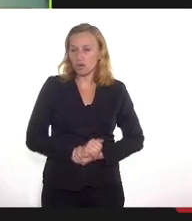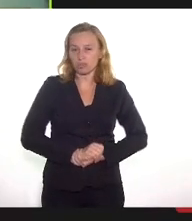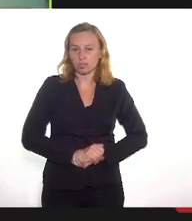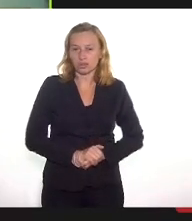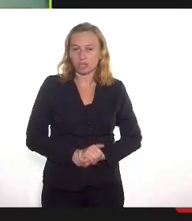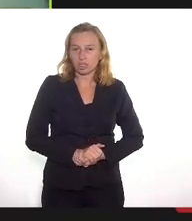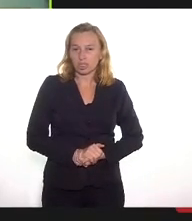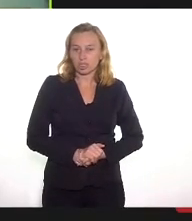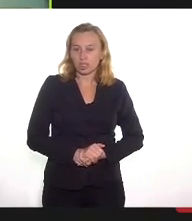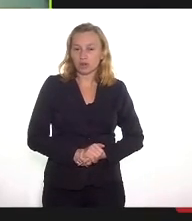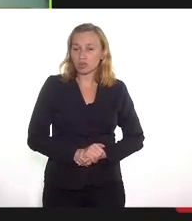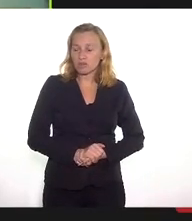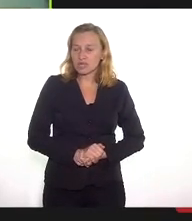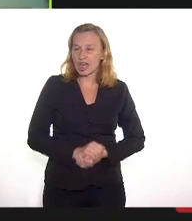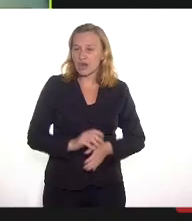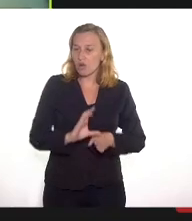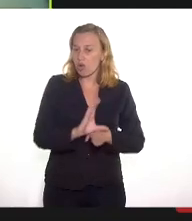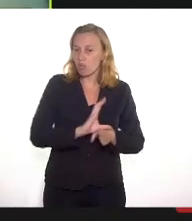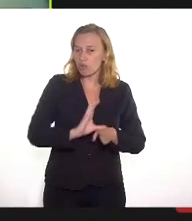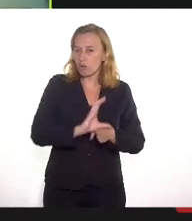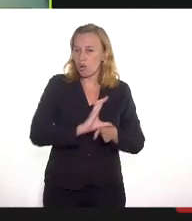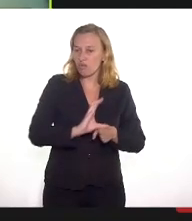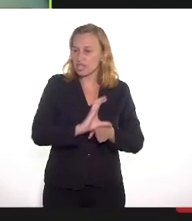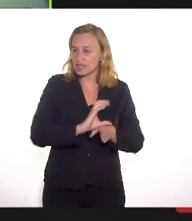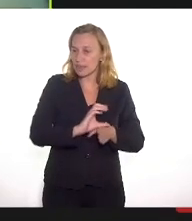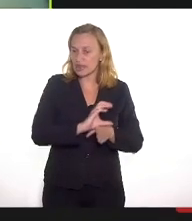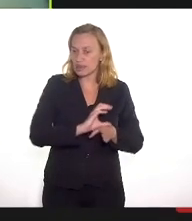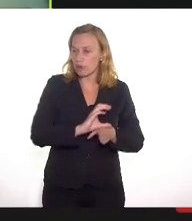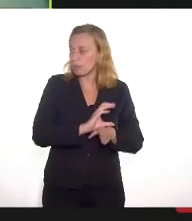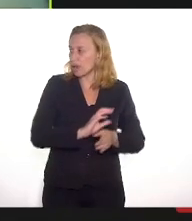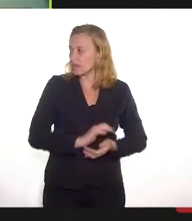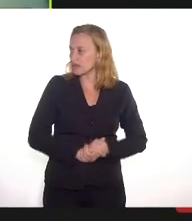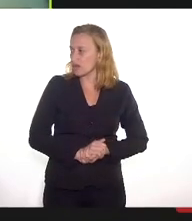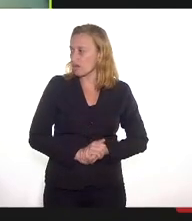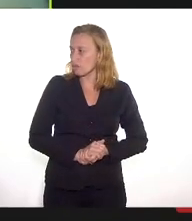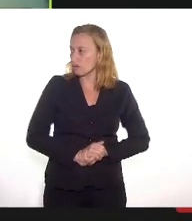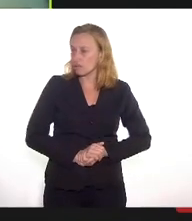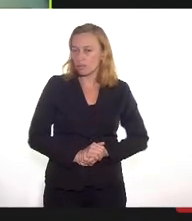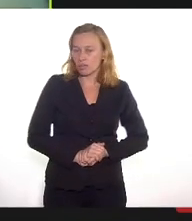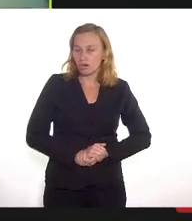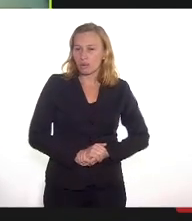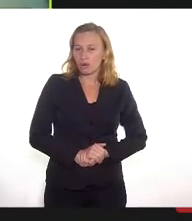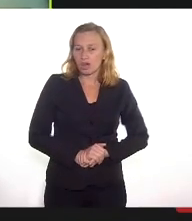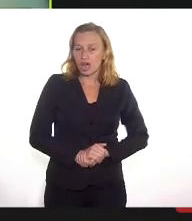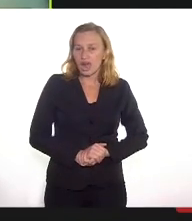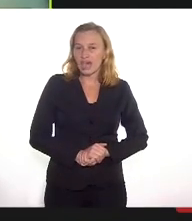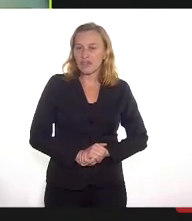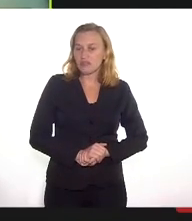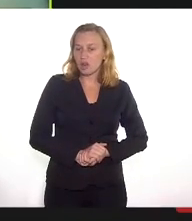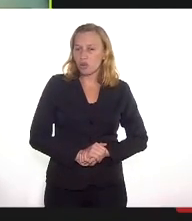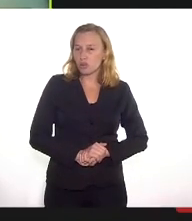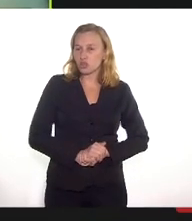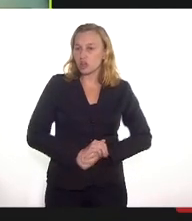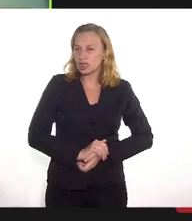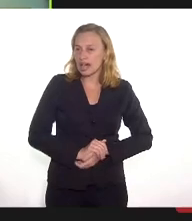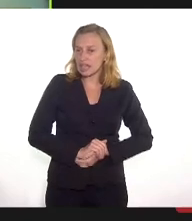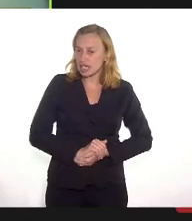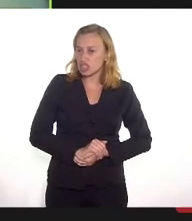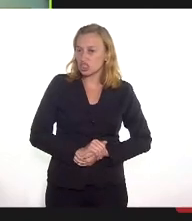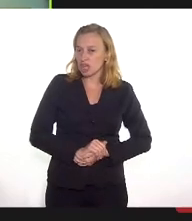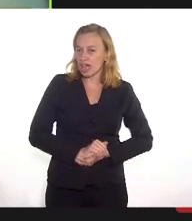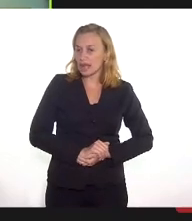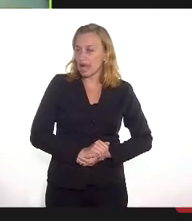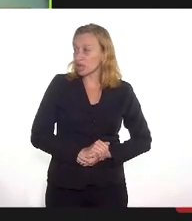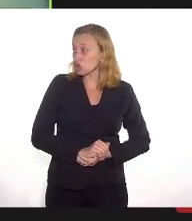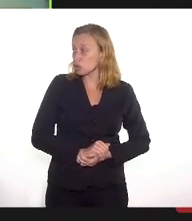o cremerj em seguida Conselho Estadual de enfermagem para o Conselho Estadual de Saúde Dr mago já voltou eu